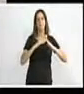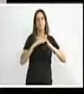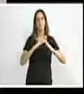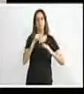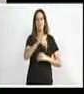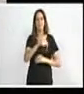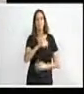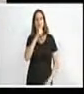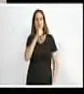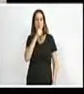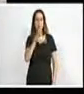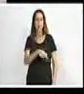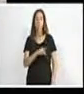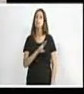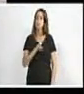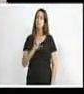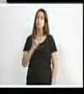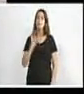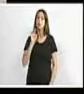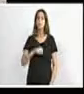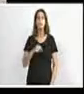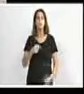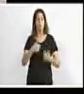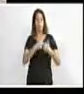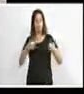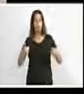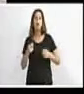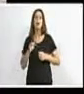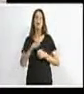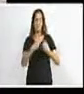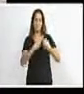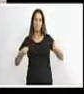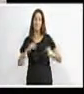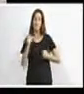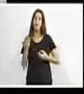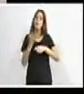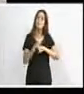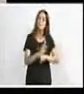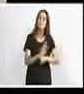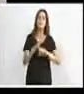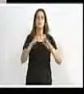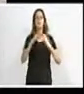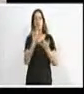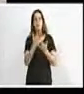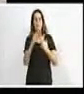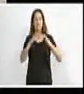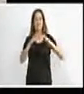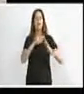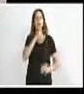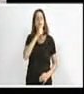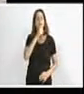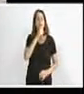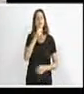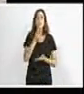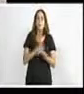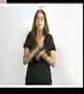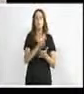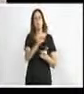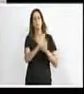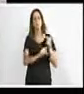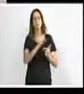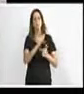contribuir muito para que a Casa São Simeão esteja lá dando continuidade àquelas pessoas que realmente precisam.